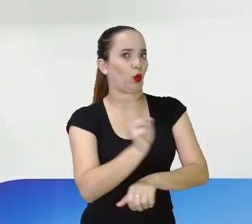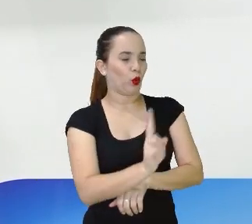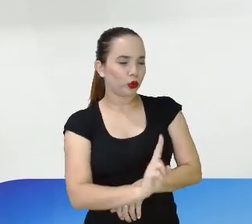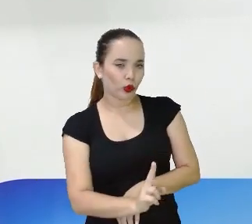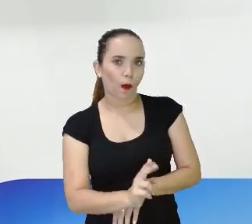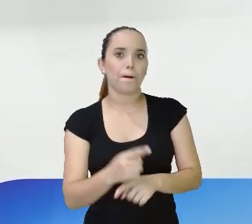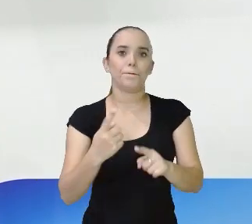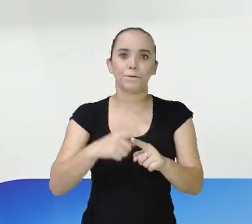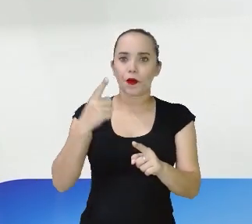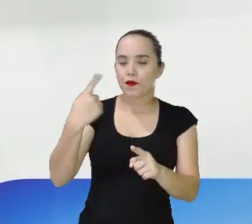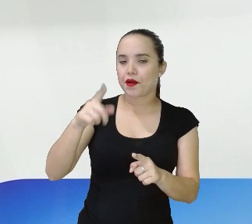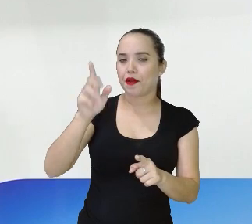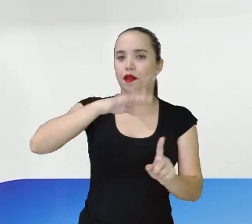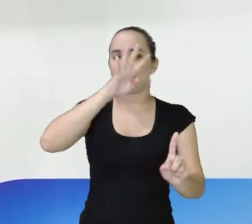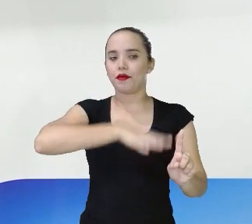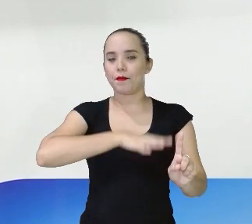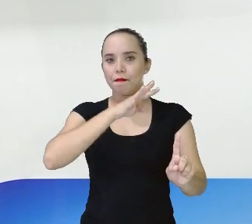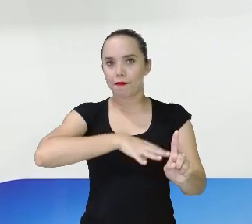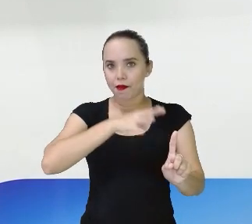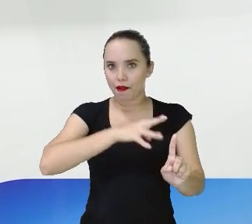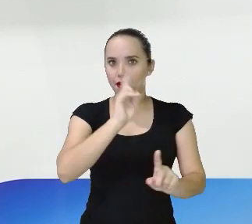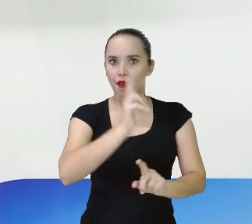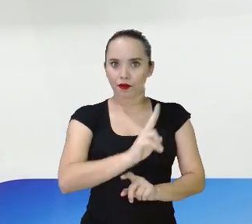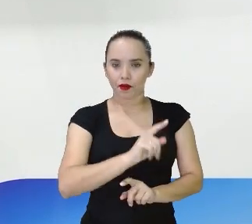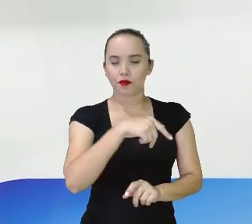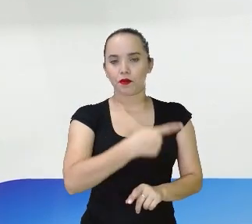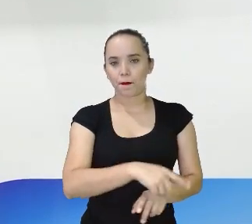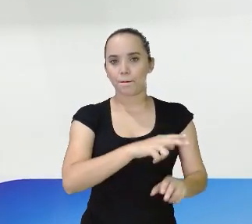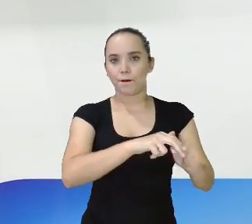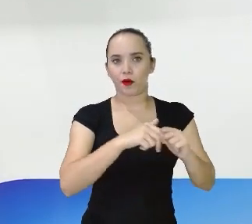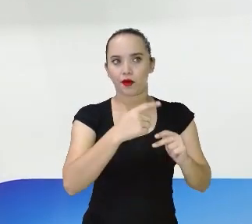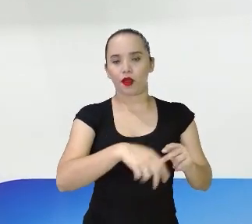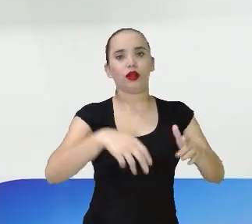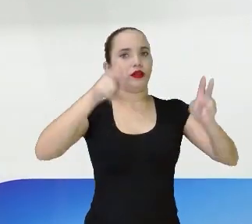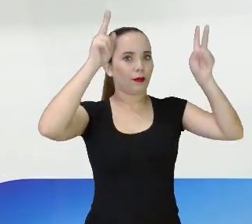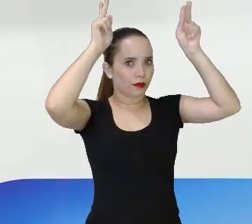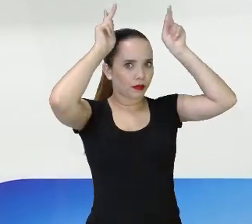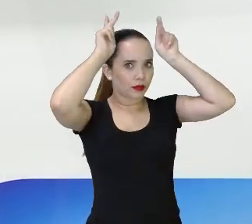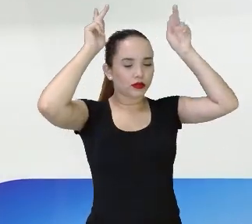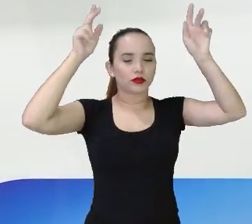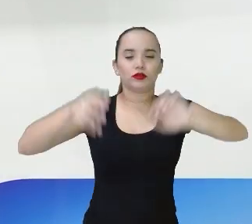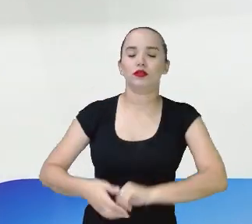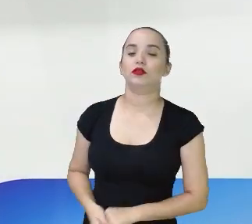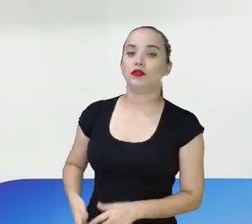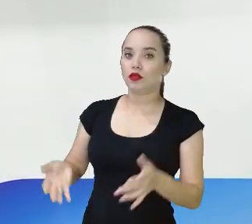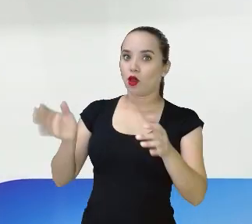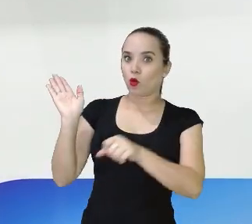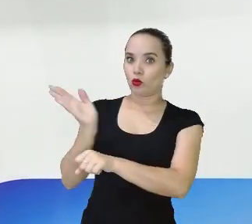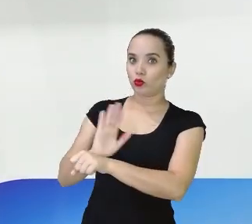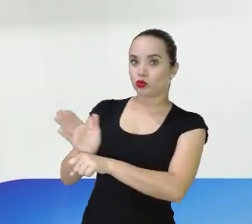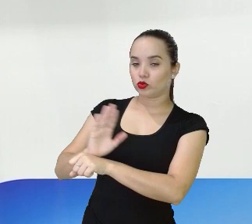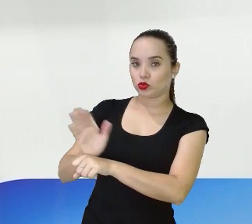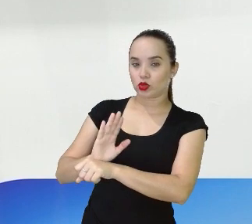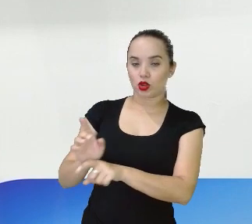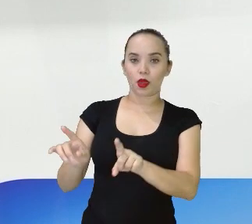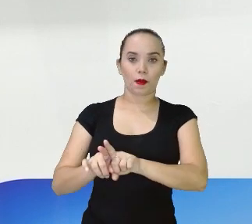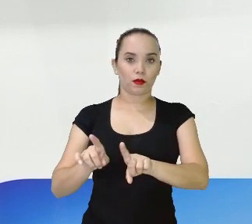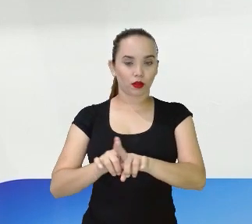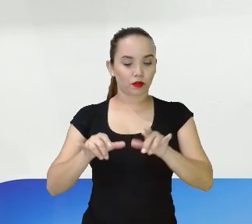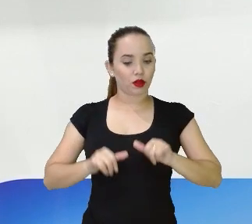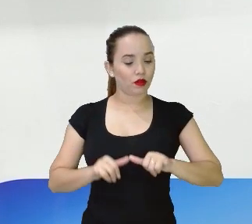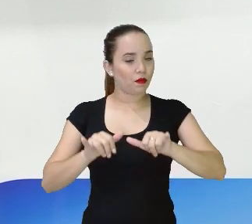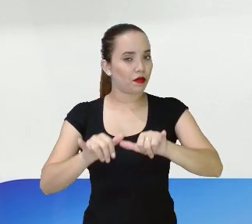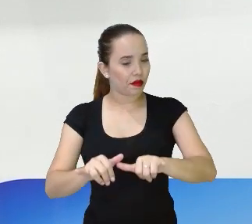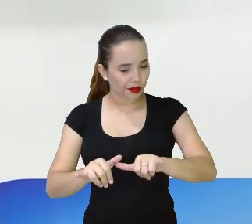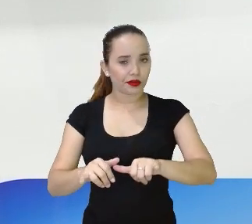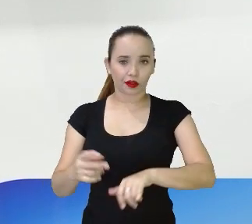lá o nome de Isabel, por conta da princesa. Então, Teatro de Santa Isabel. O Cinema São Luís e o Mercado de São José,